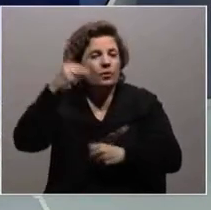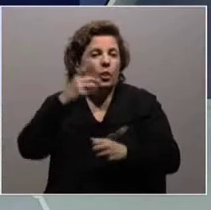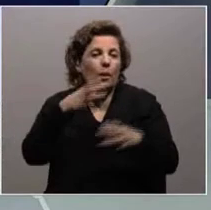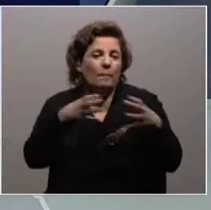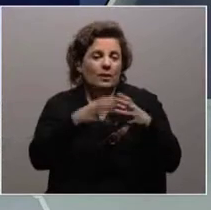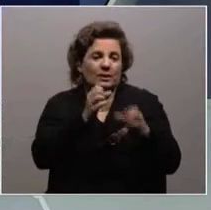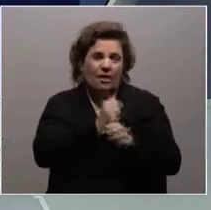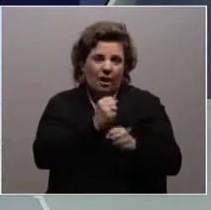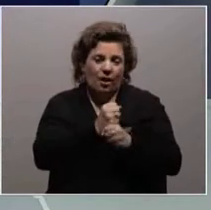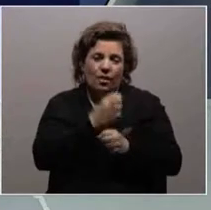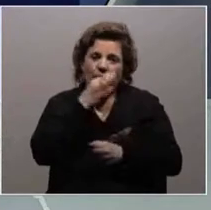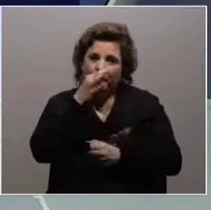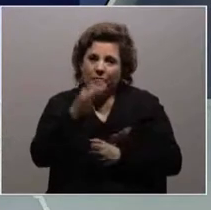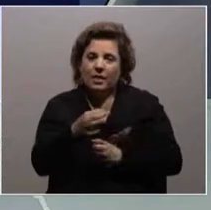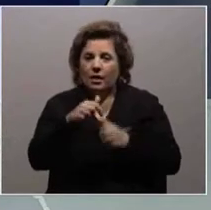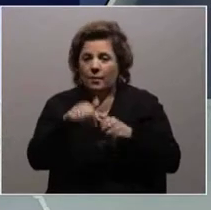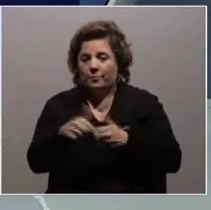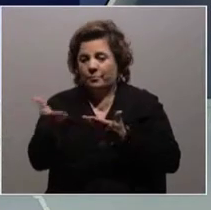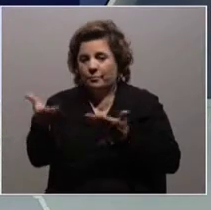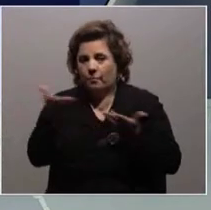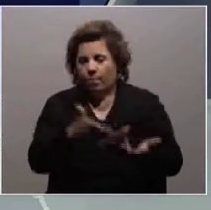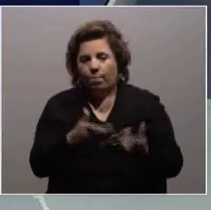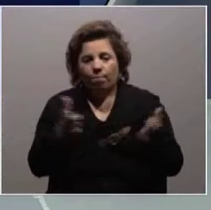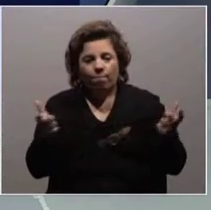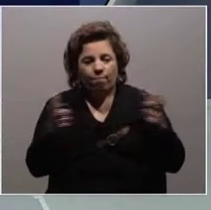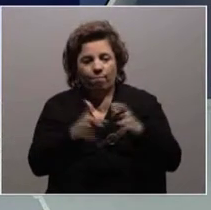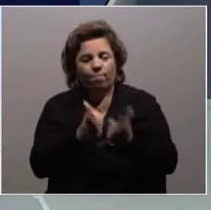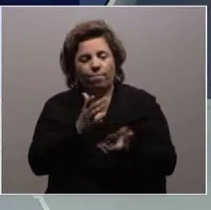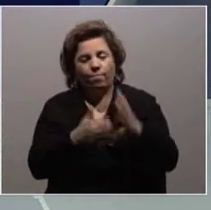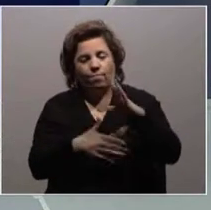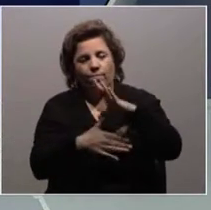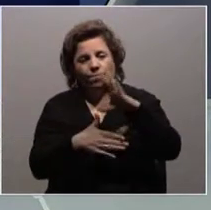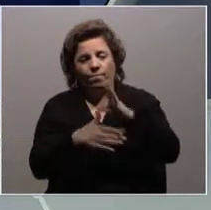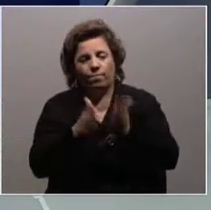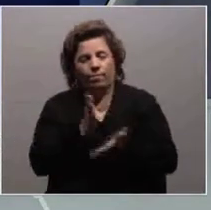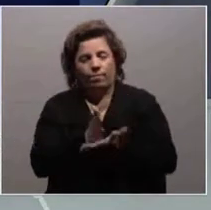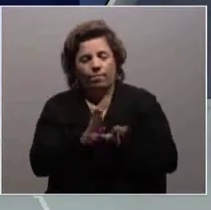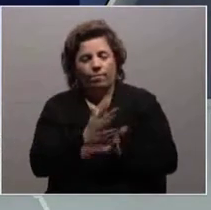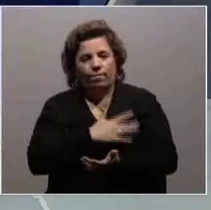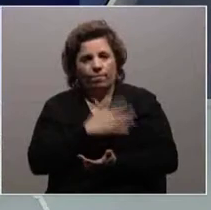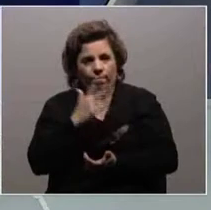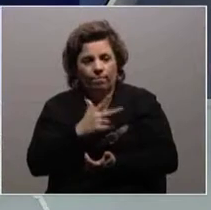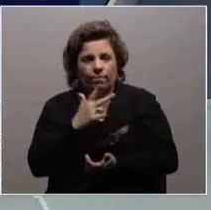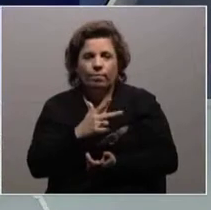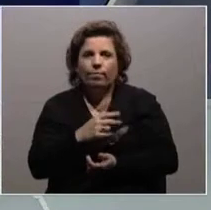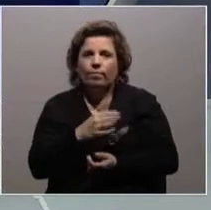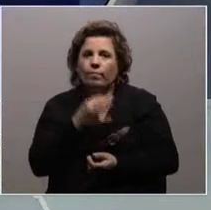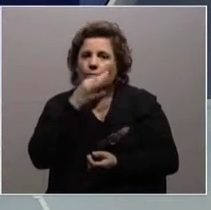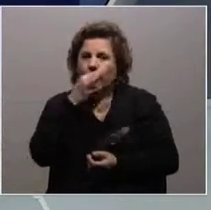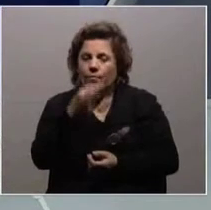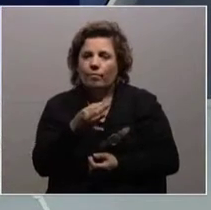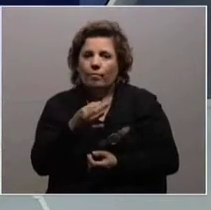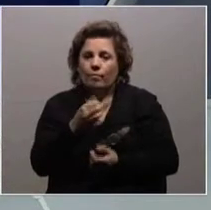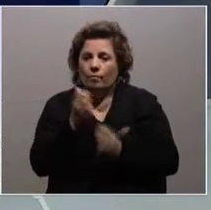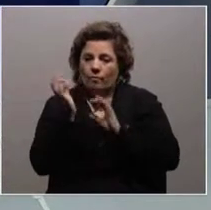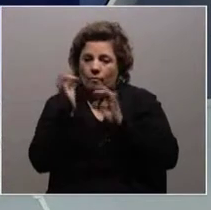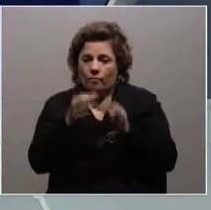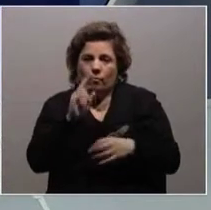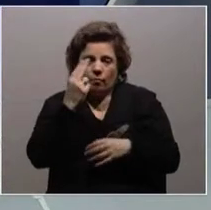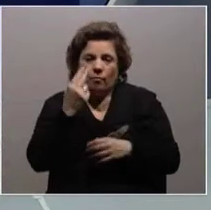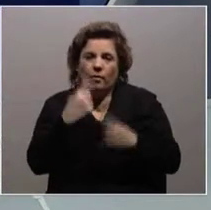fernandes que foi recebido justamente pela comissão interamericana de direitos humanos pela filial brasileira chegou ao uruguai